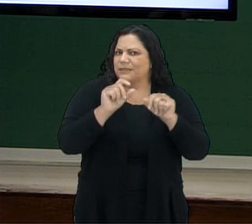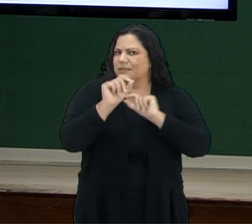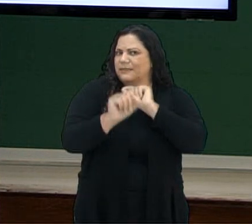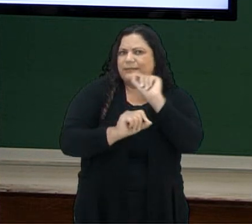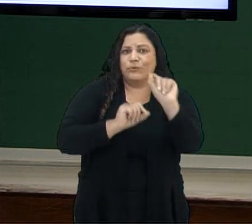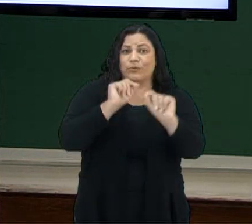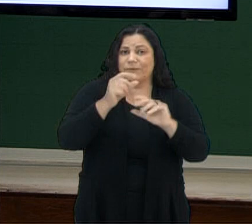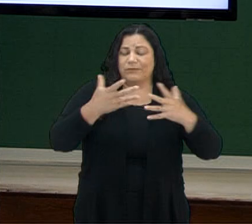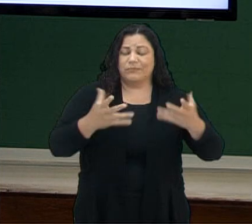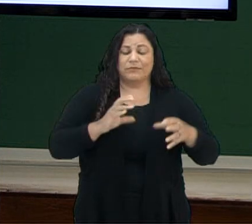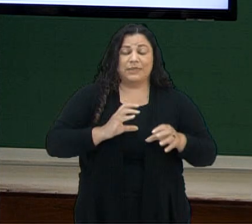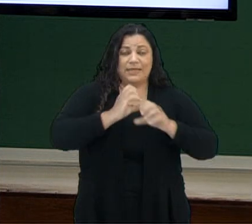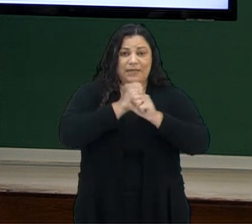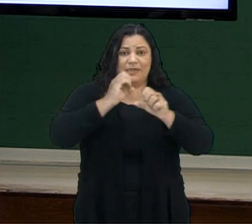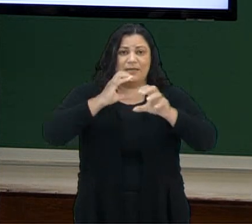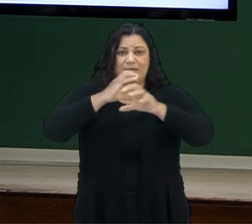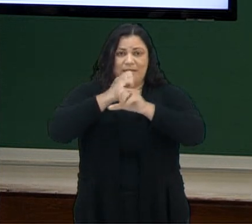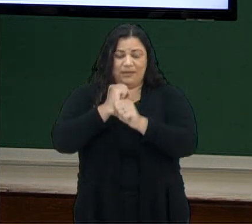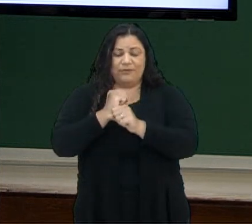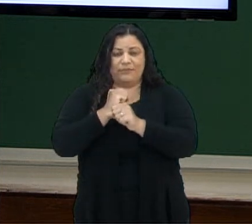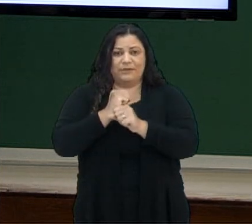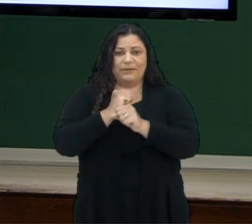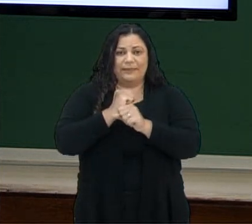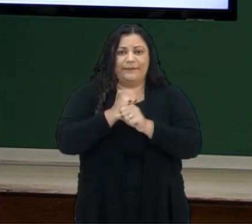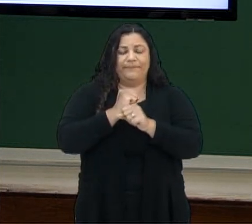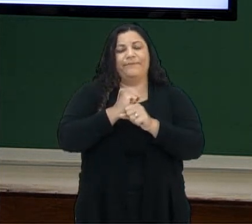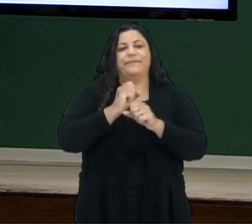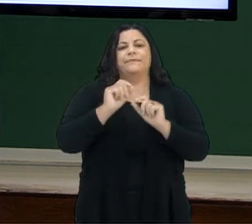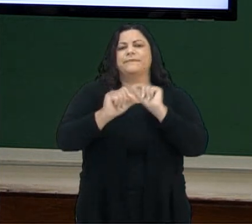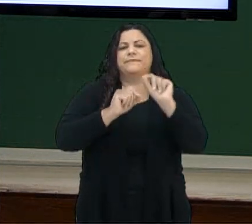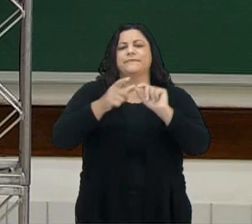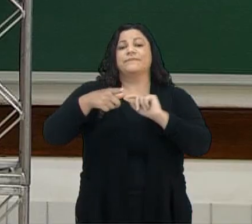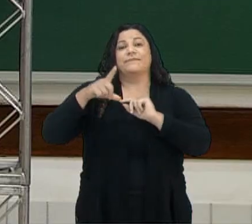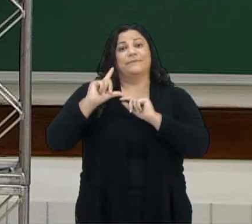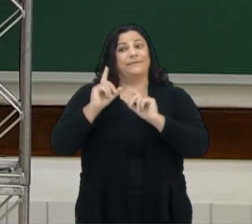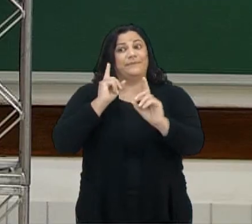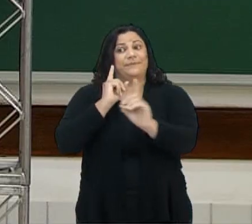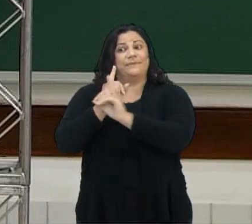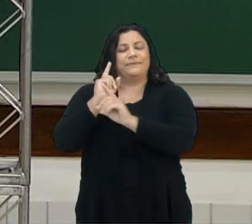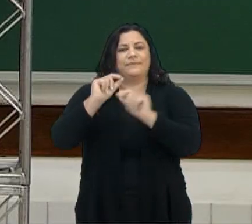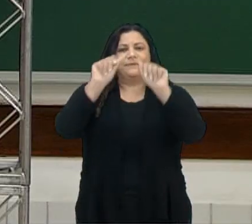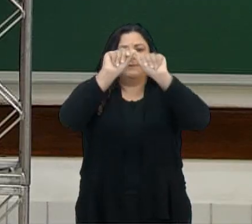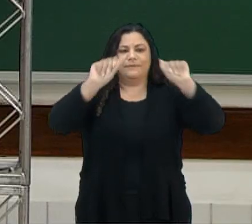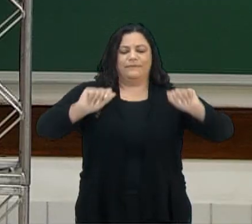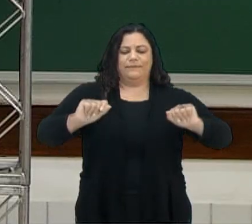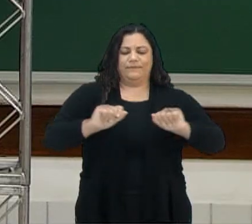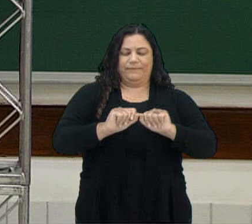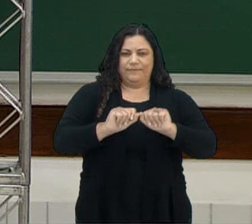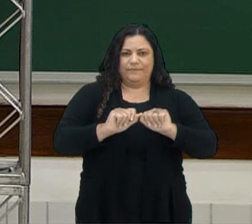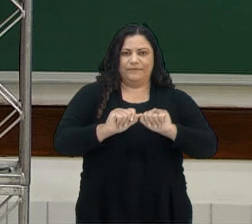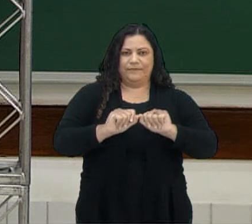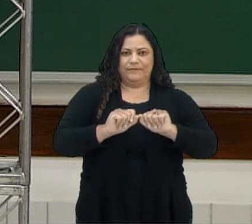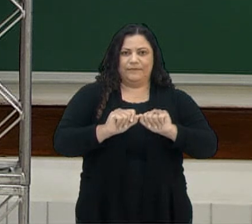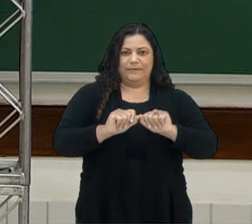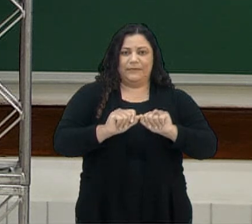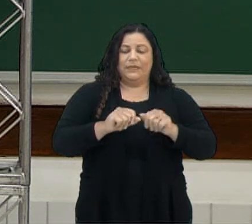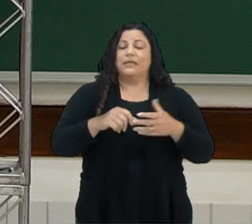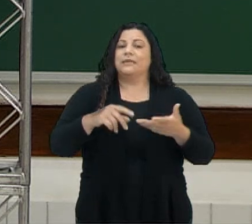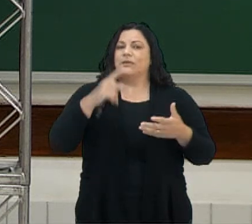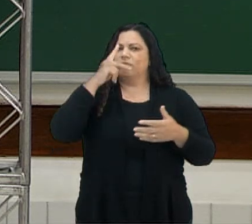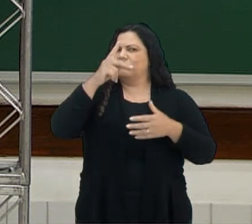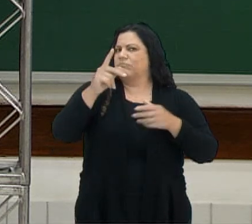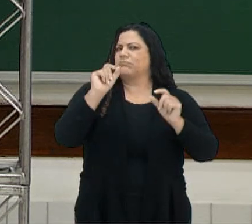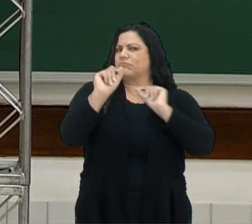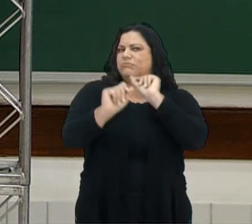que calcular a medida do apótema antes de encontrar o tamanho da área do triângulo, beleza? Então, para o cálculo do tamanho